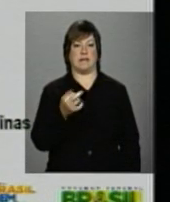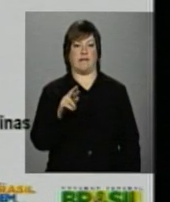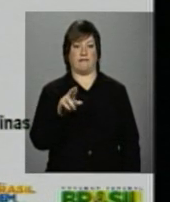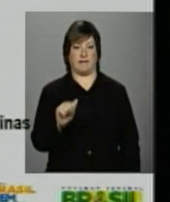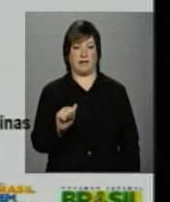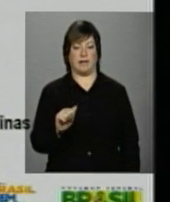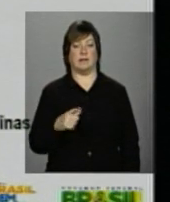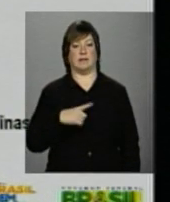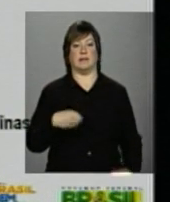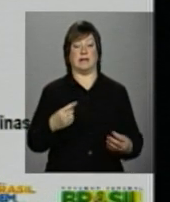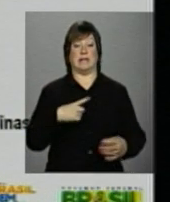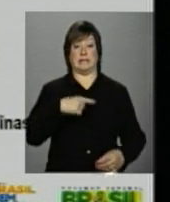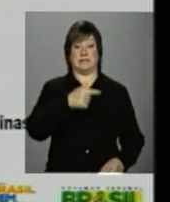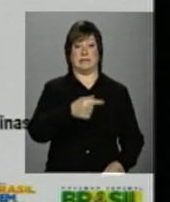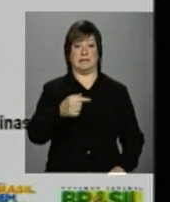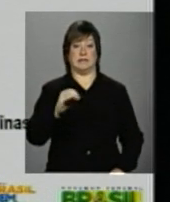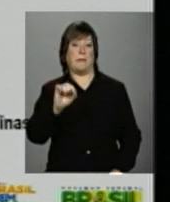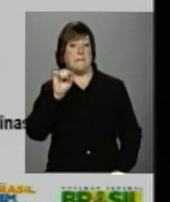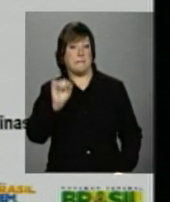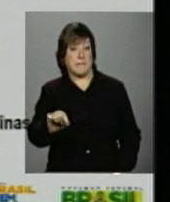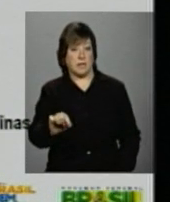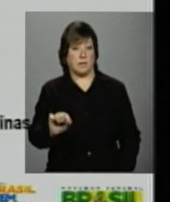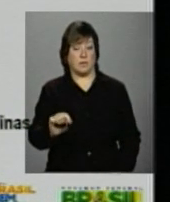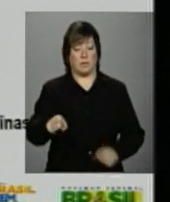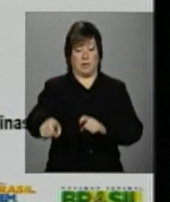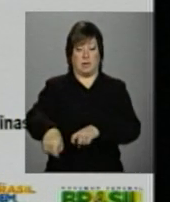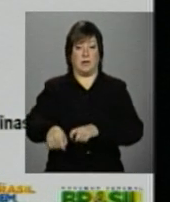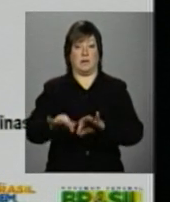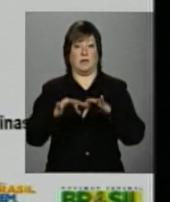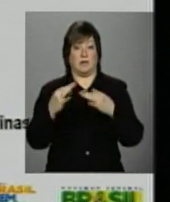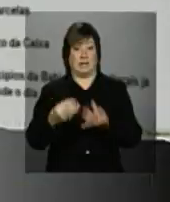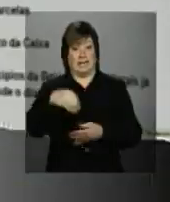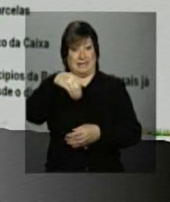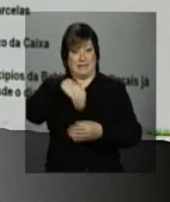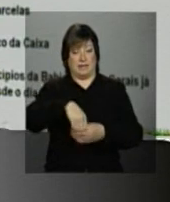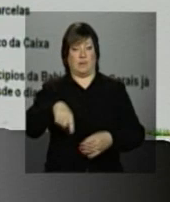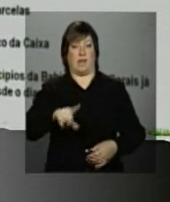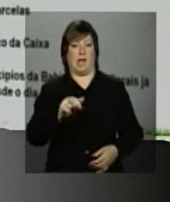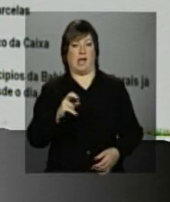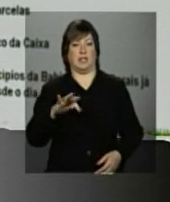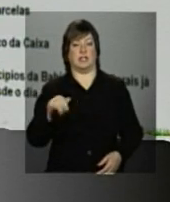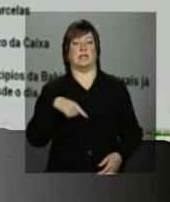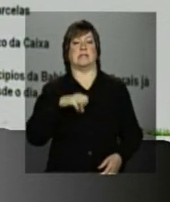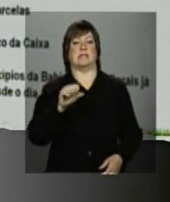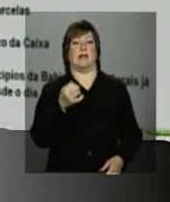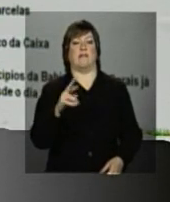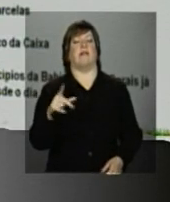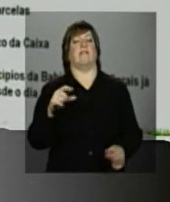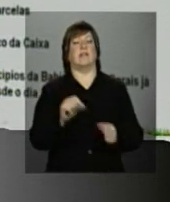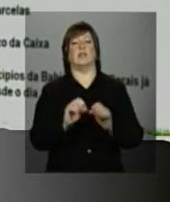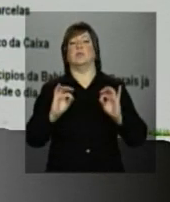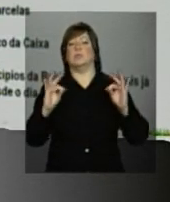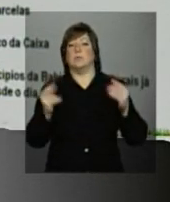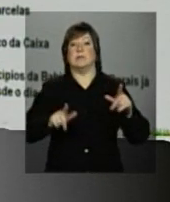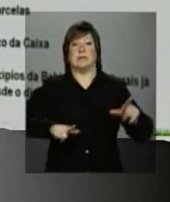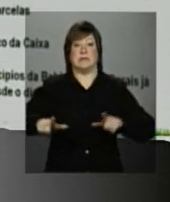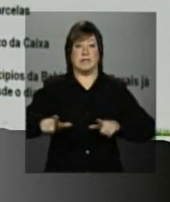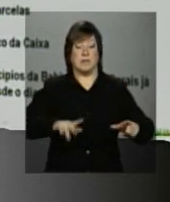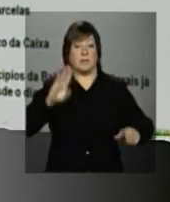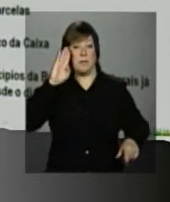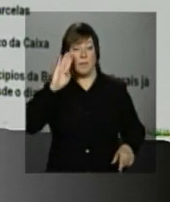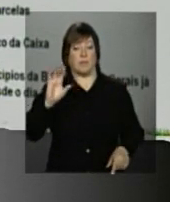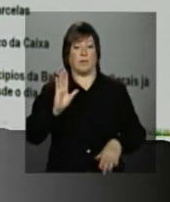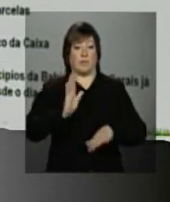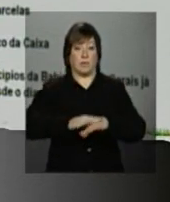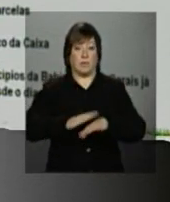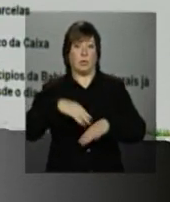nós temos 770.000 agricultores dentro do garantia safra a gente fez todo uma um trabalho inclusive por solicitação dos